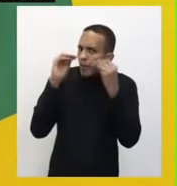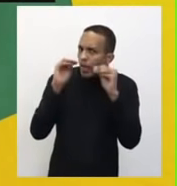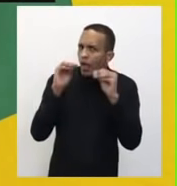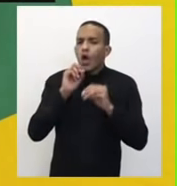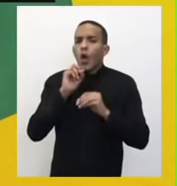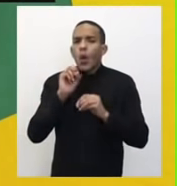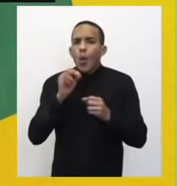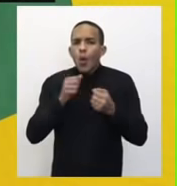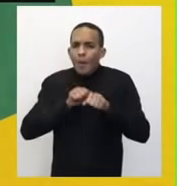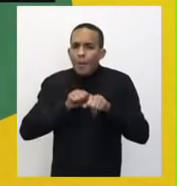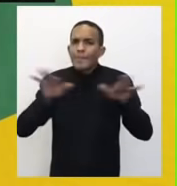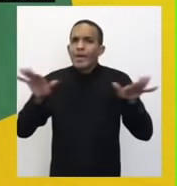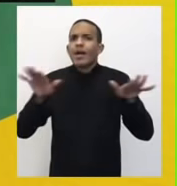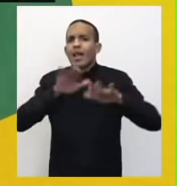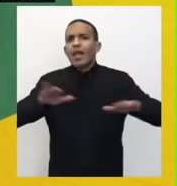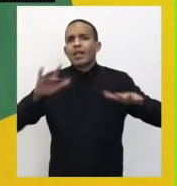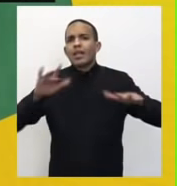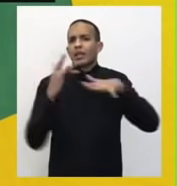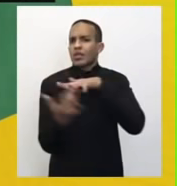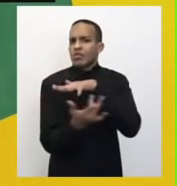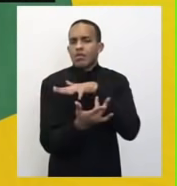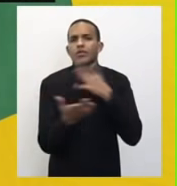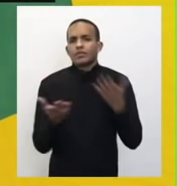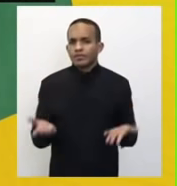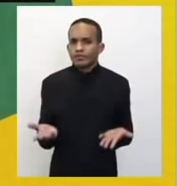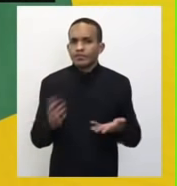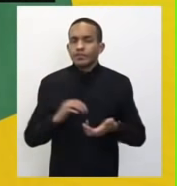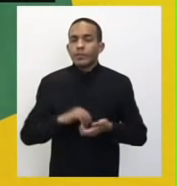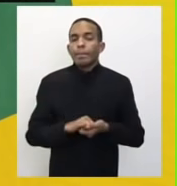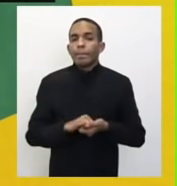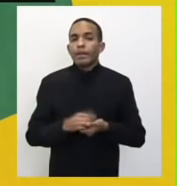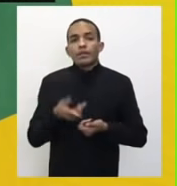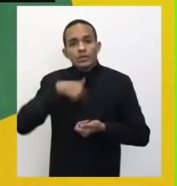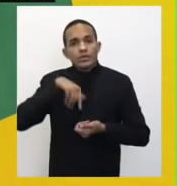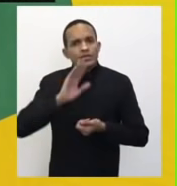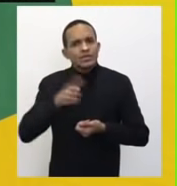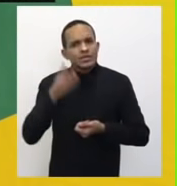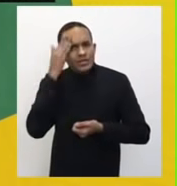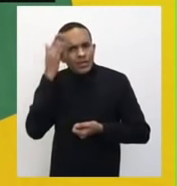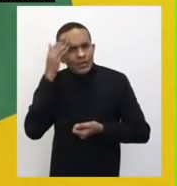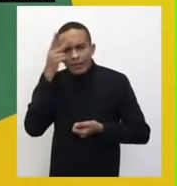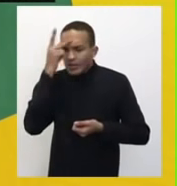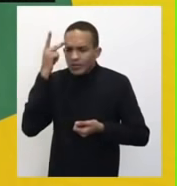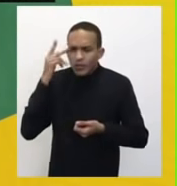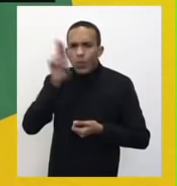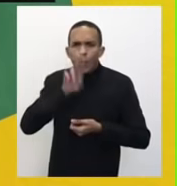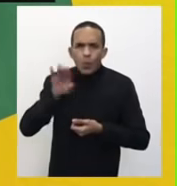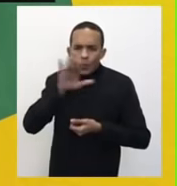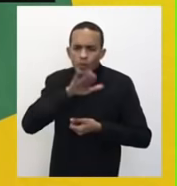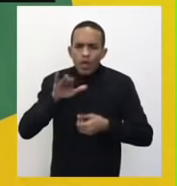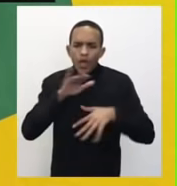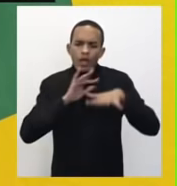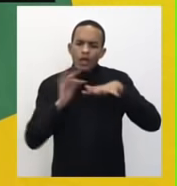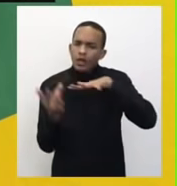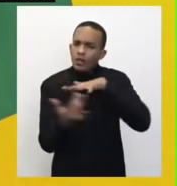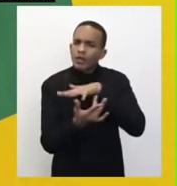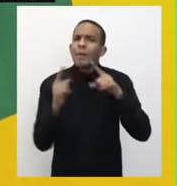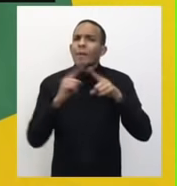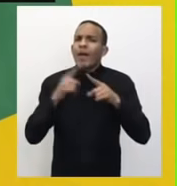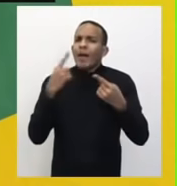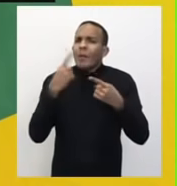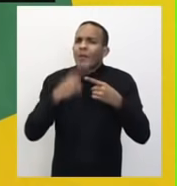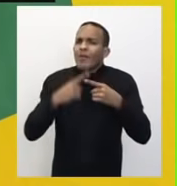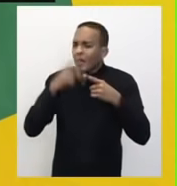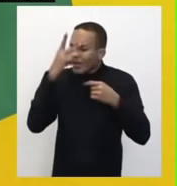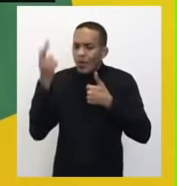ou compartilha algo nas redes sociais? Tudo bem, a gente sabe que a maioria das pessoas navega um monte nas redes sociais, mas por que que alguém